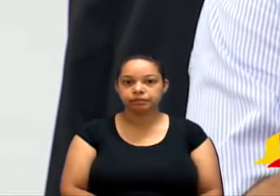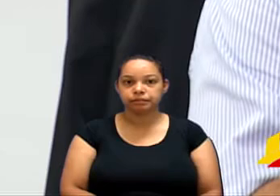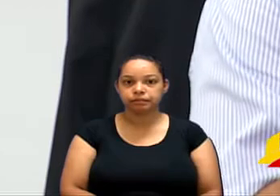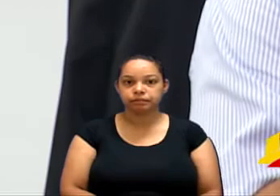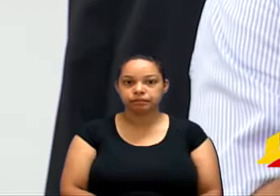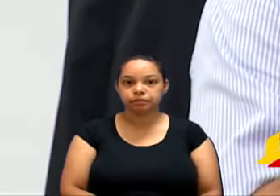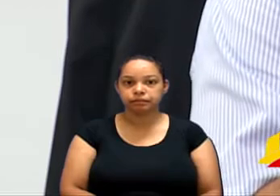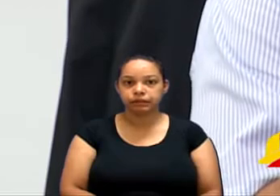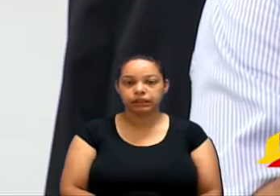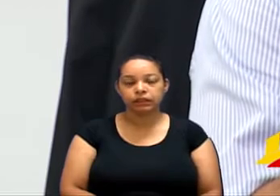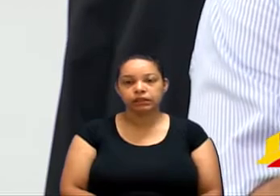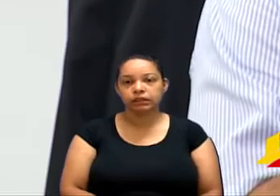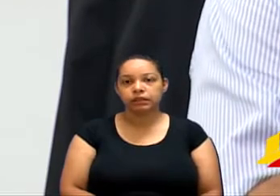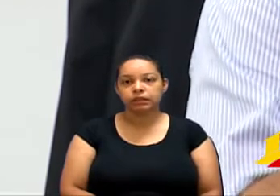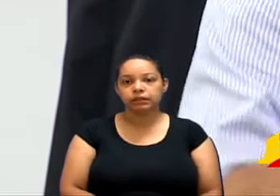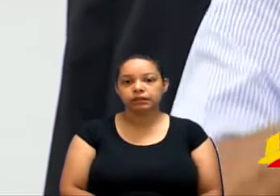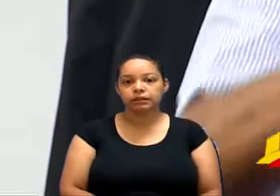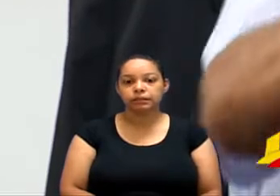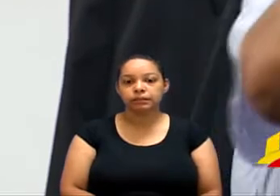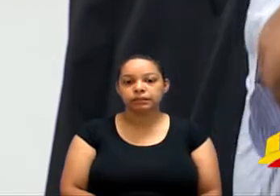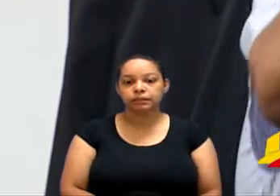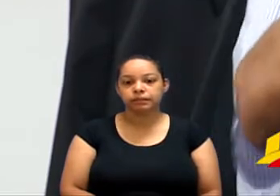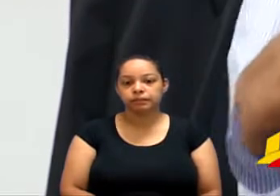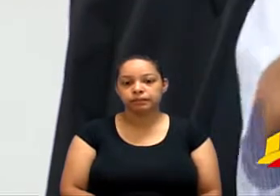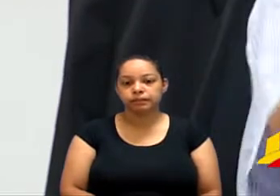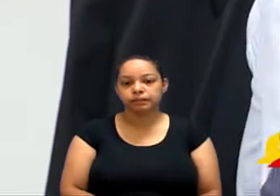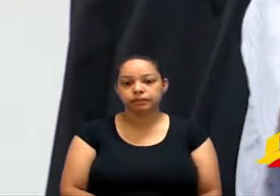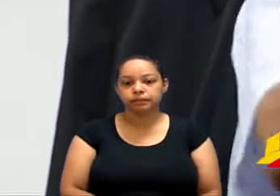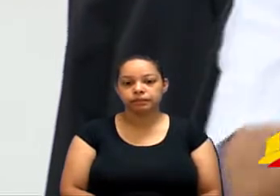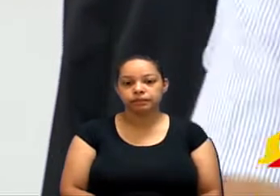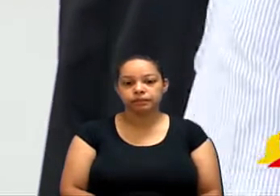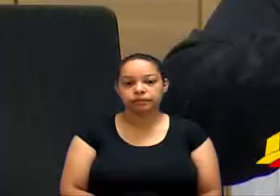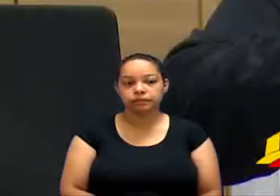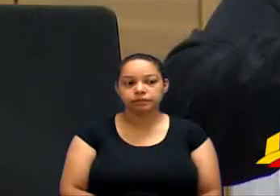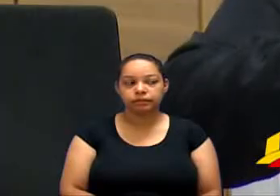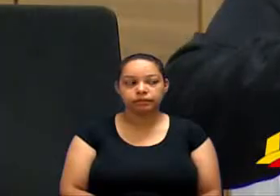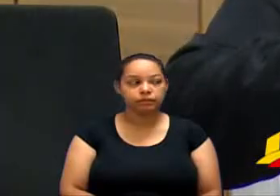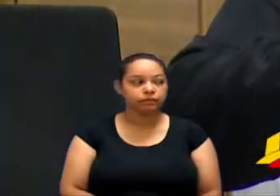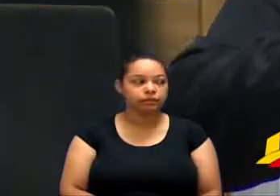perda aqui para cidade de Sorocaba é isso o presidente tenha dito eu coloco